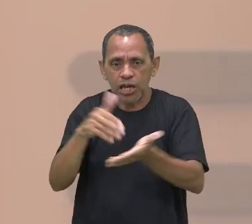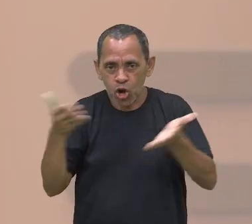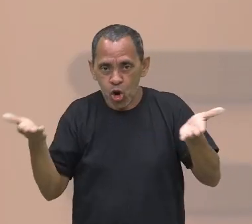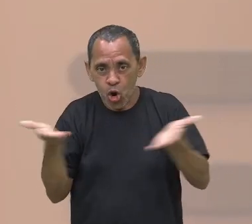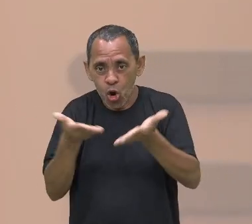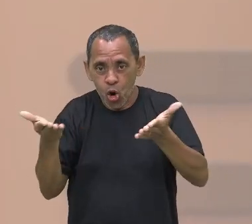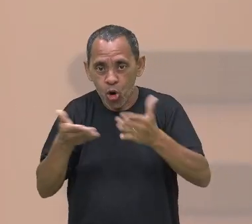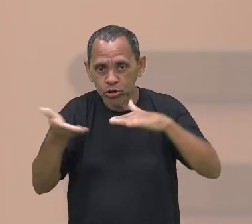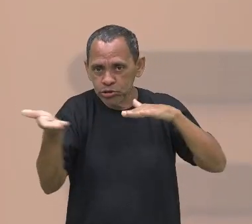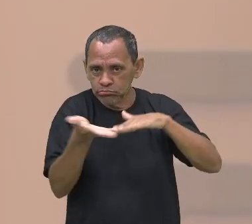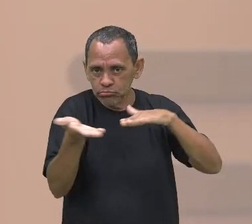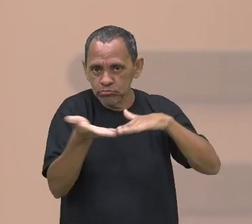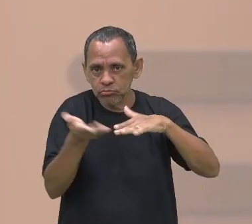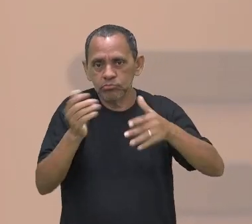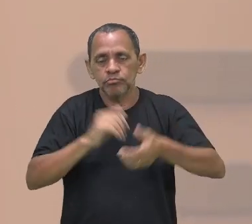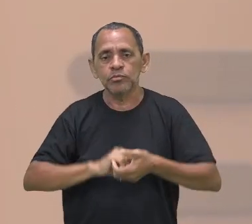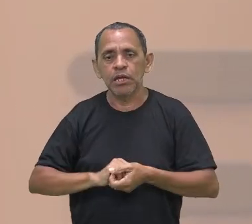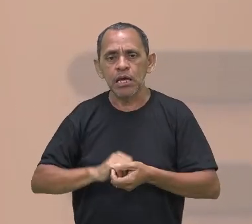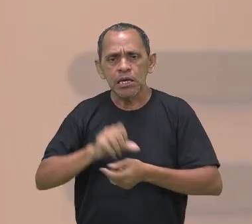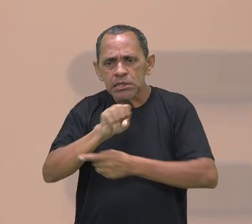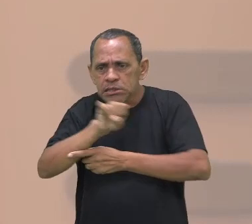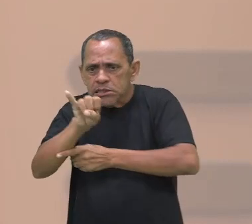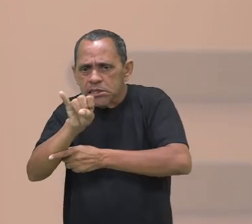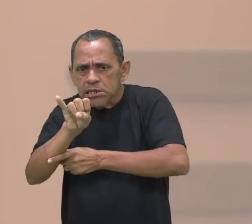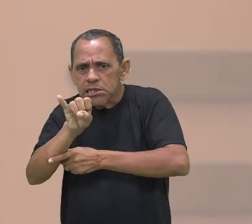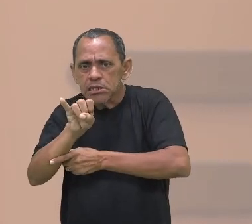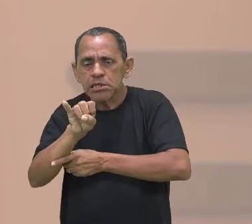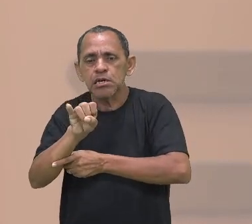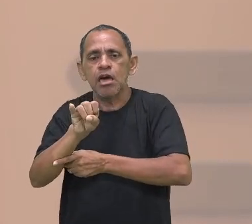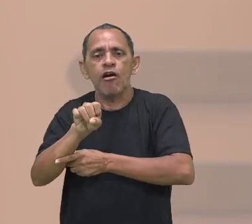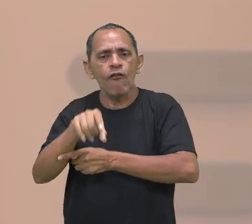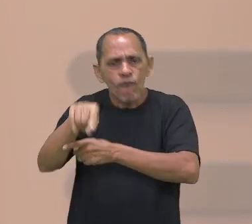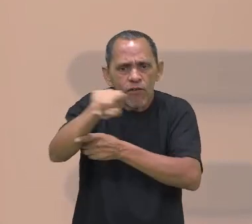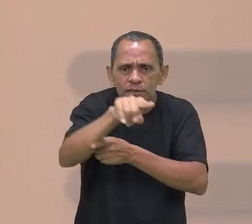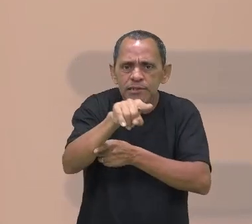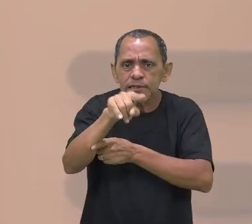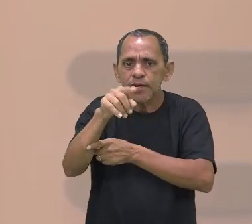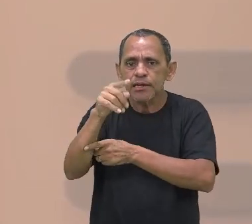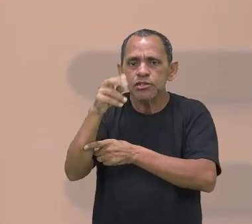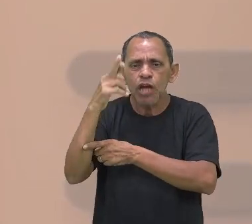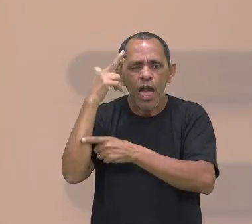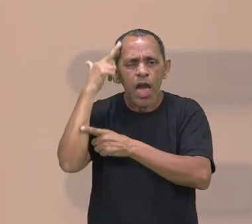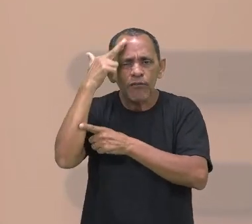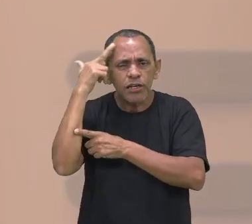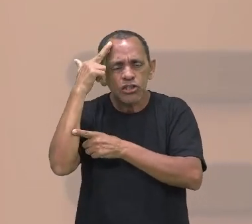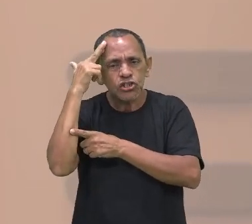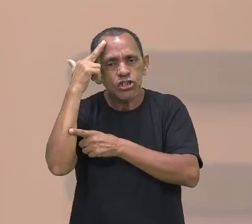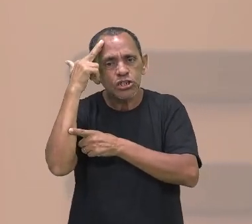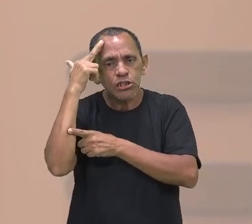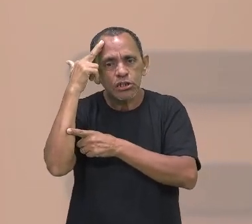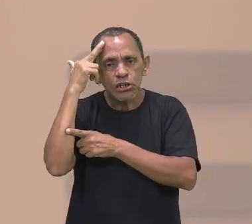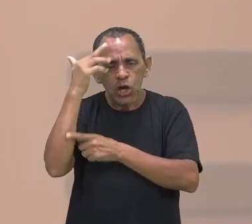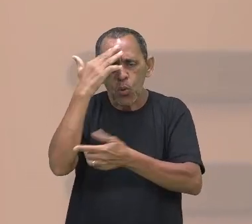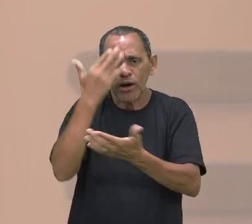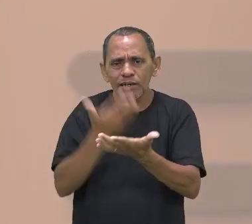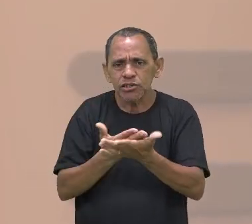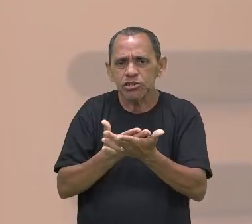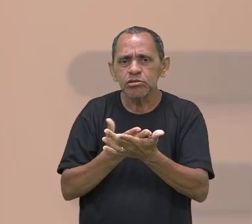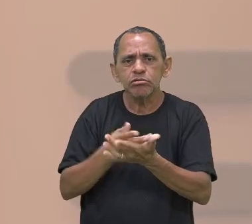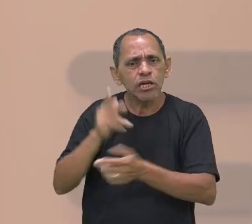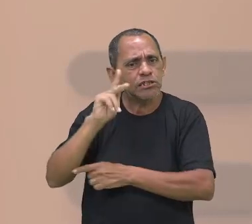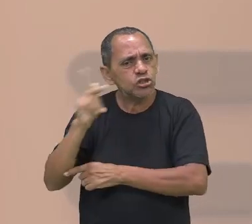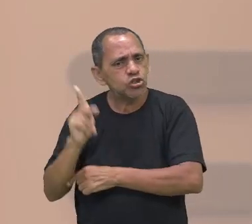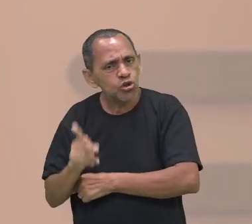para pensar, para refletir, talvez esta história ou esta percepção